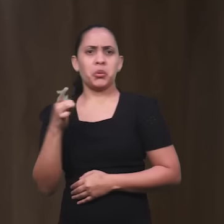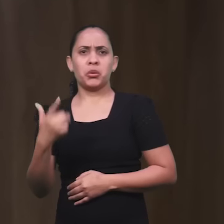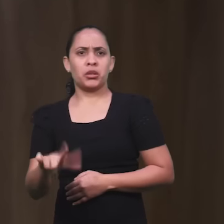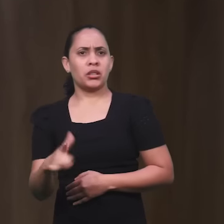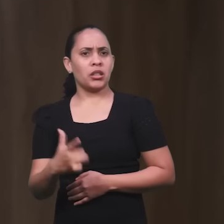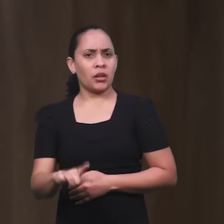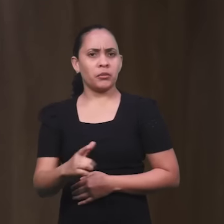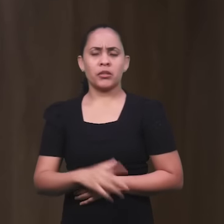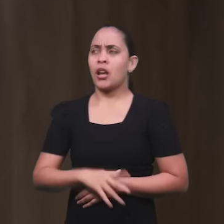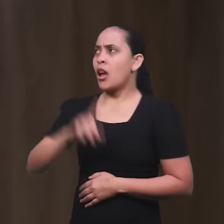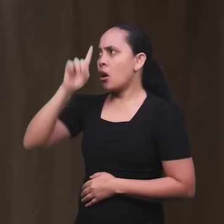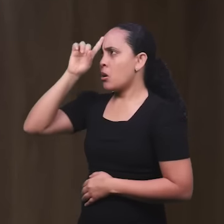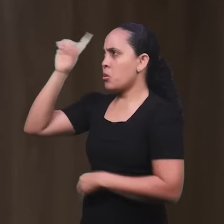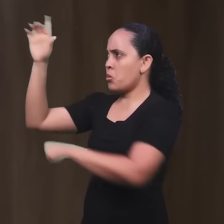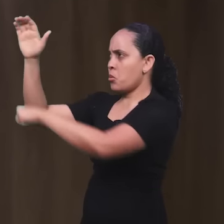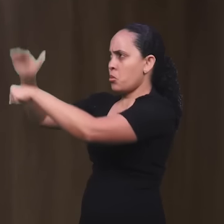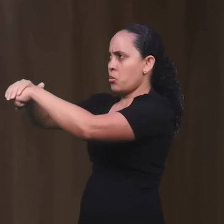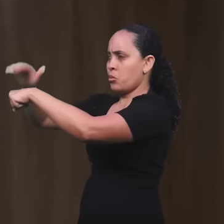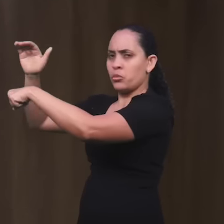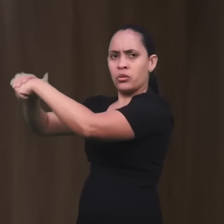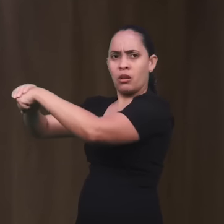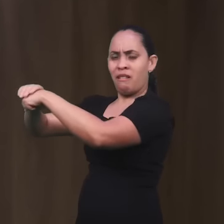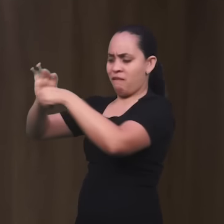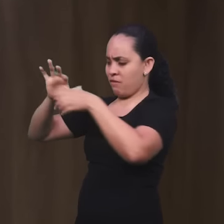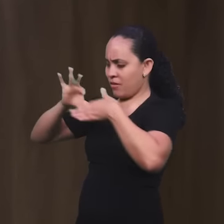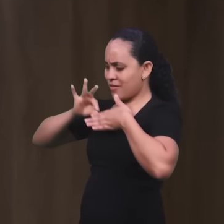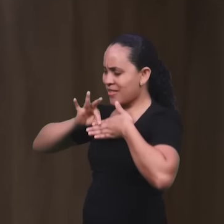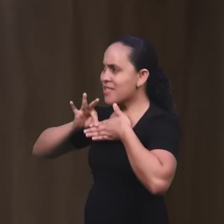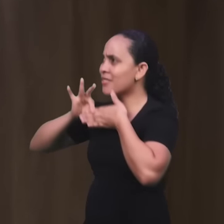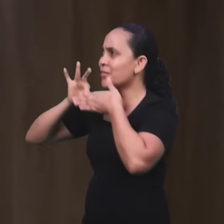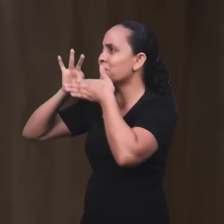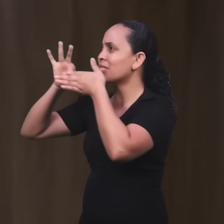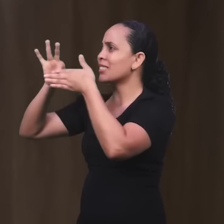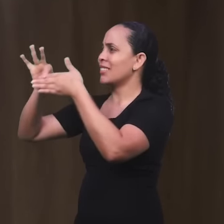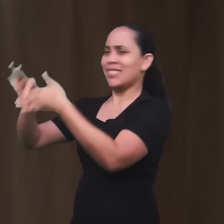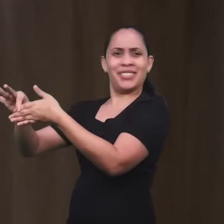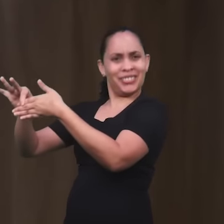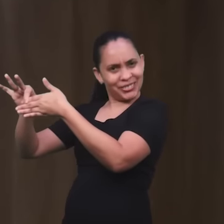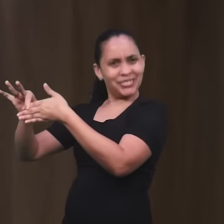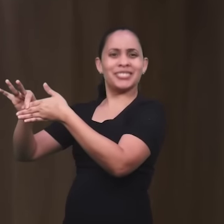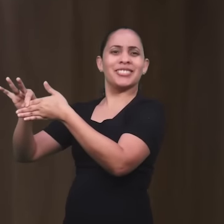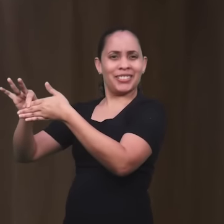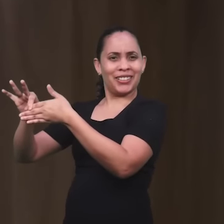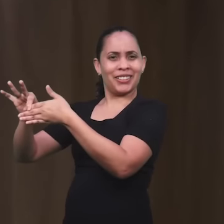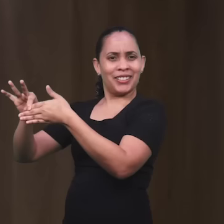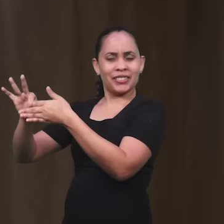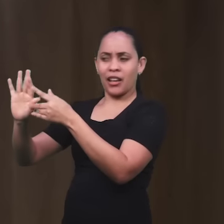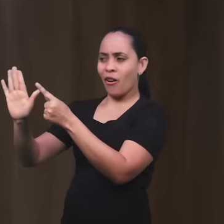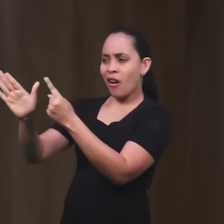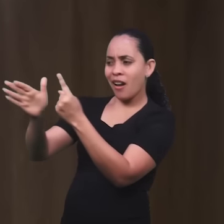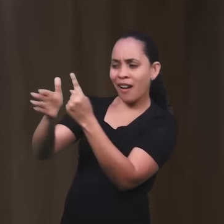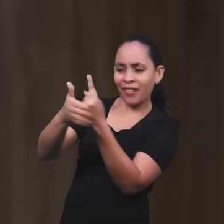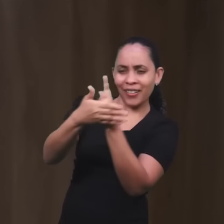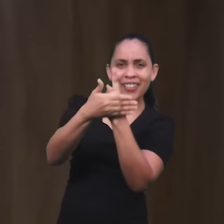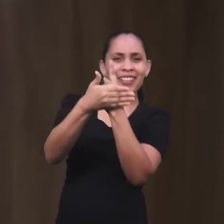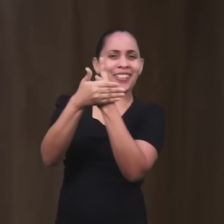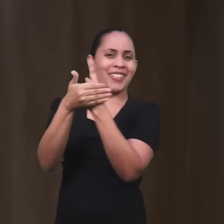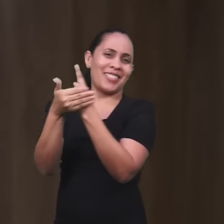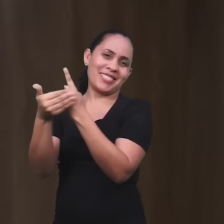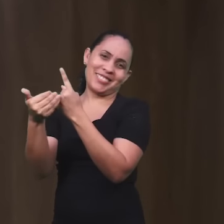Ele tem o cajado, ele tem a vara, ele tem a presença do Senhor na sua